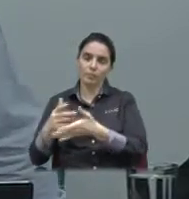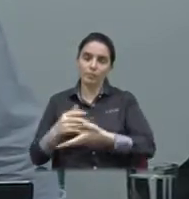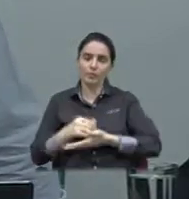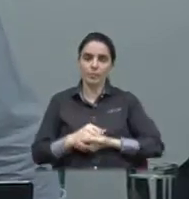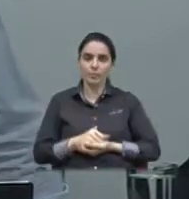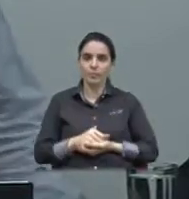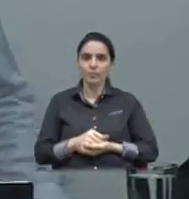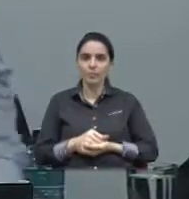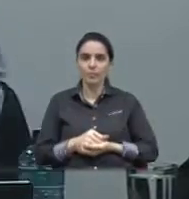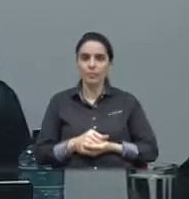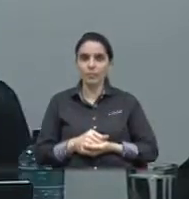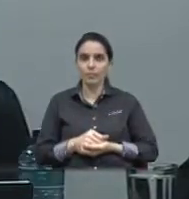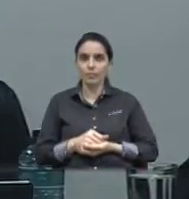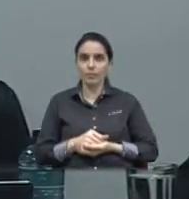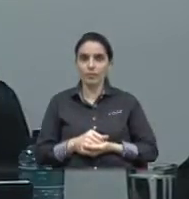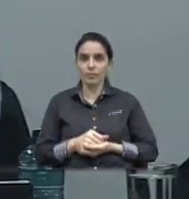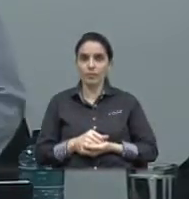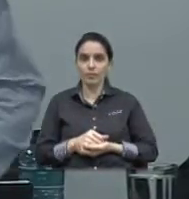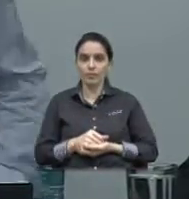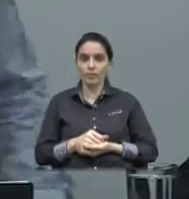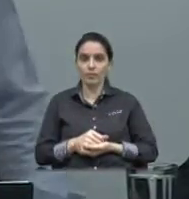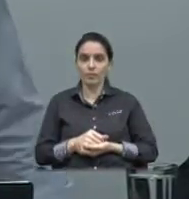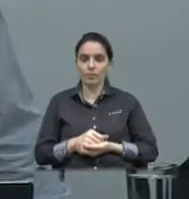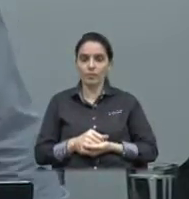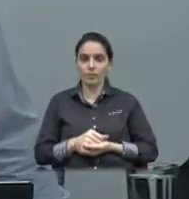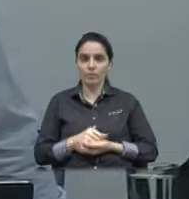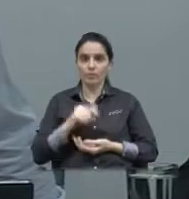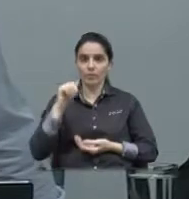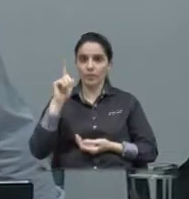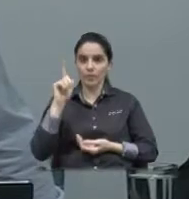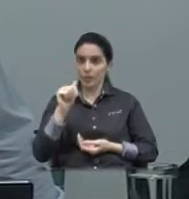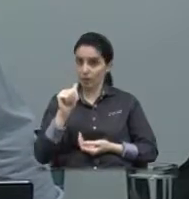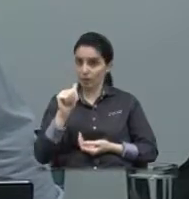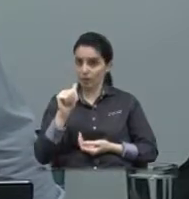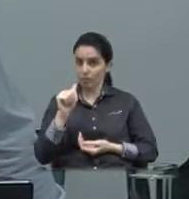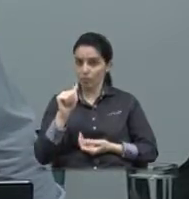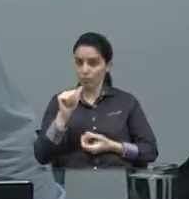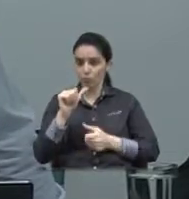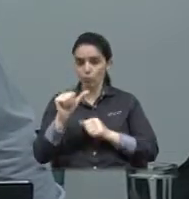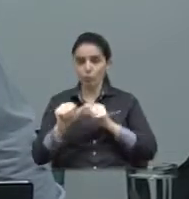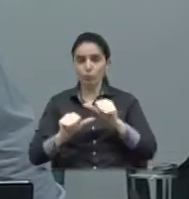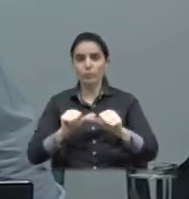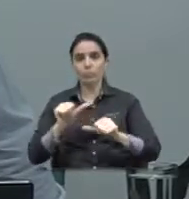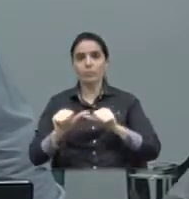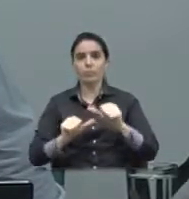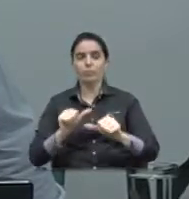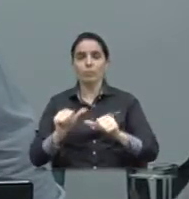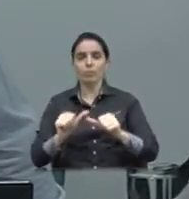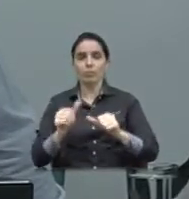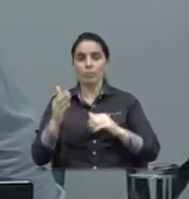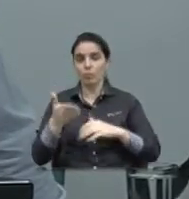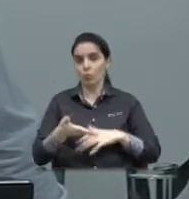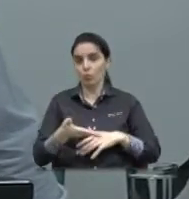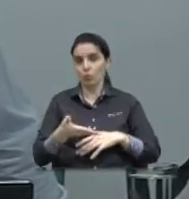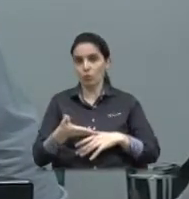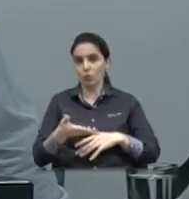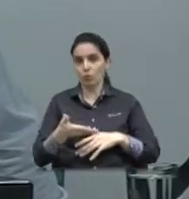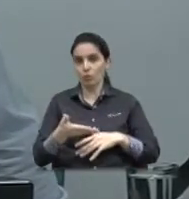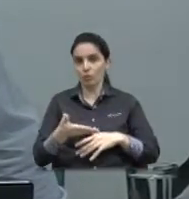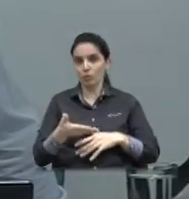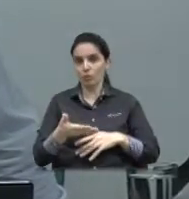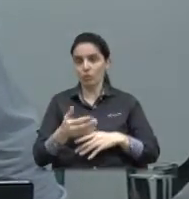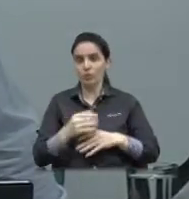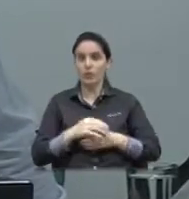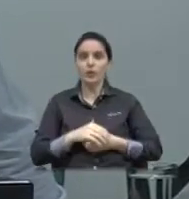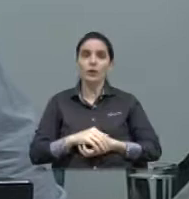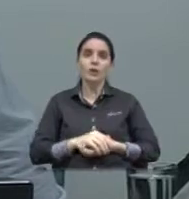pessoas, quer dizer, depois que mudaram, né? É a inversão de valores. Hoje não é mais o cachorro que faz xixi no